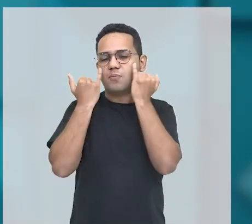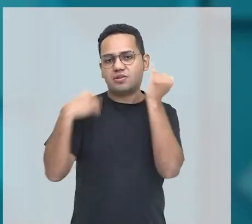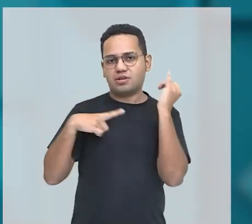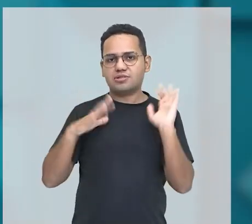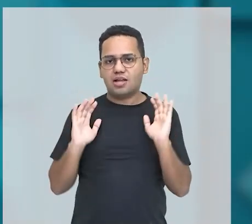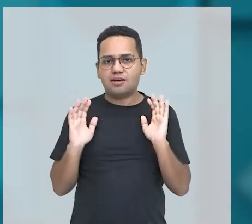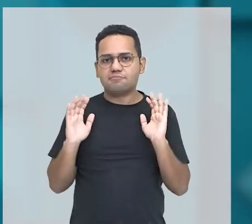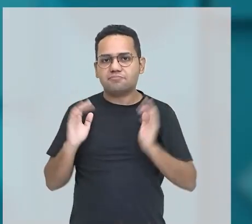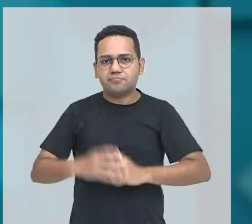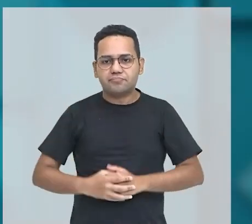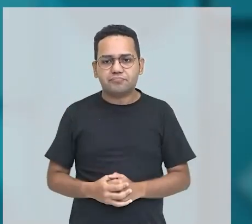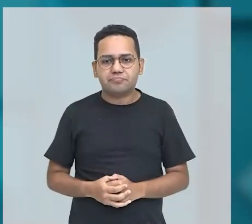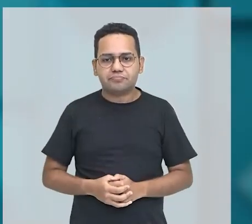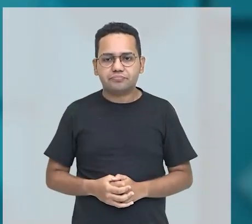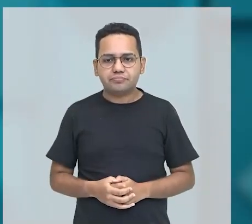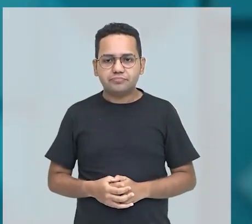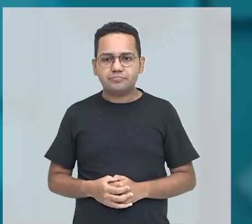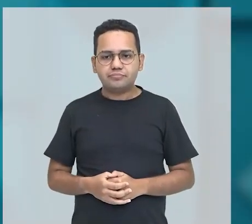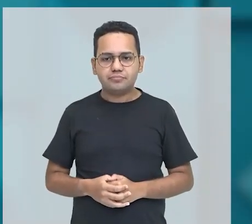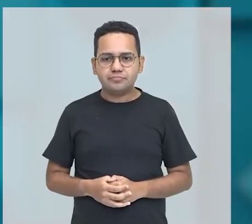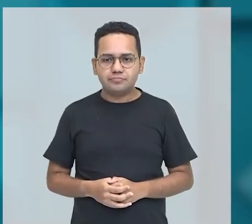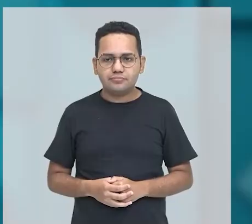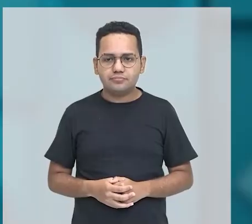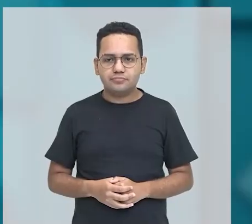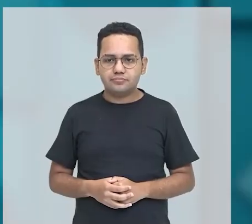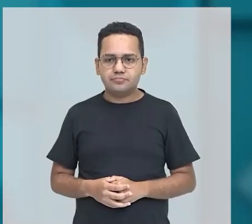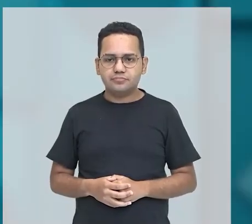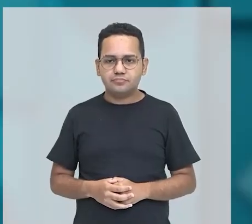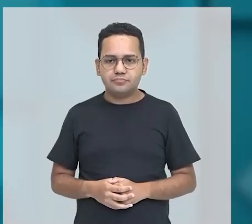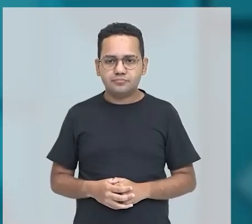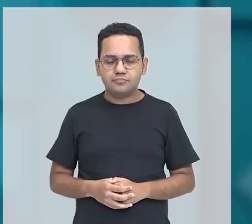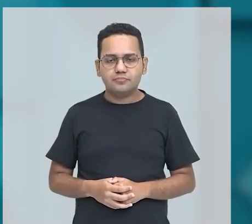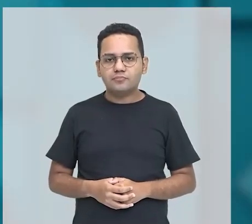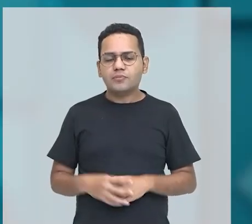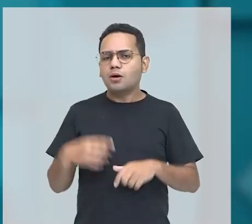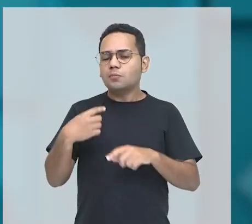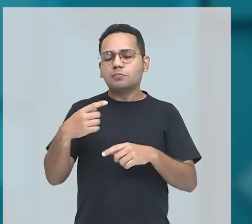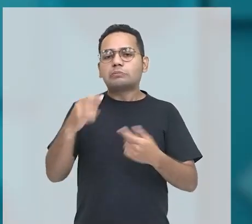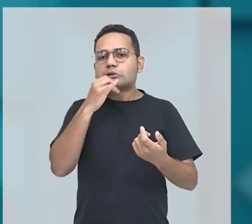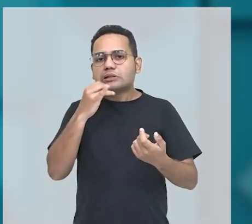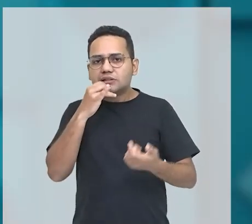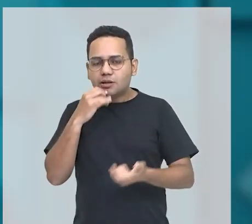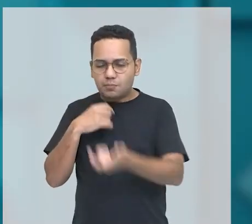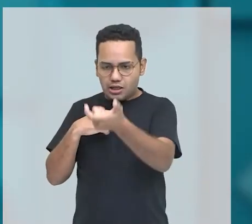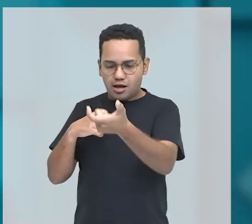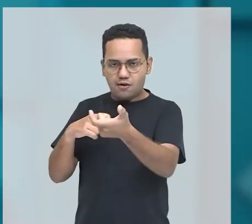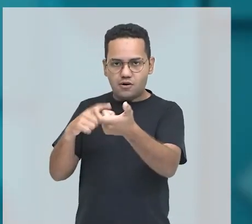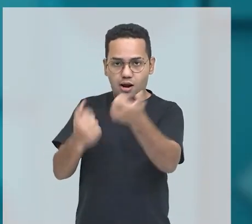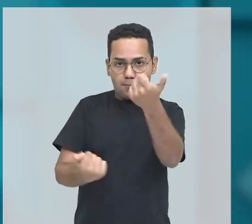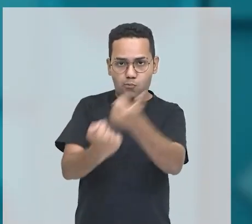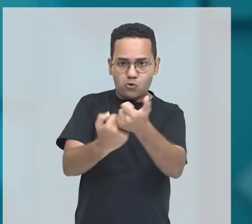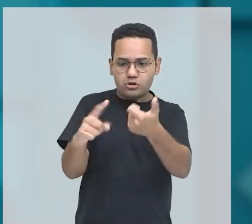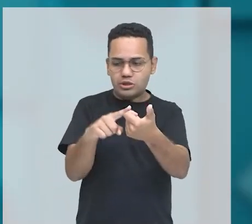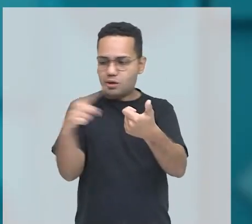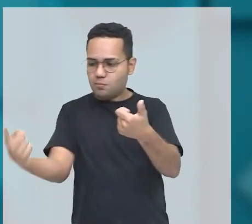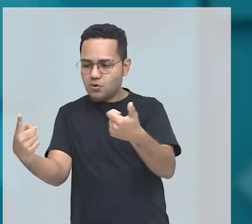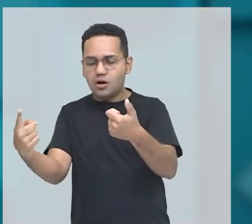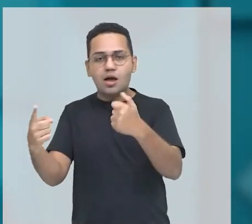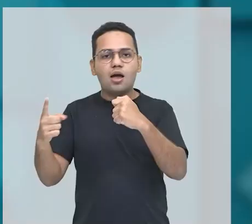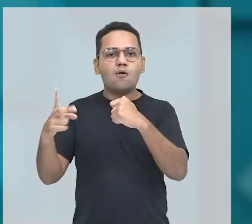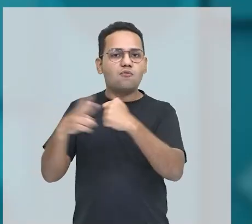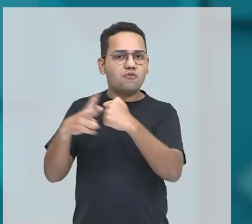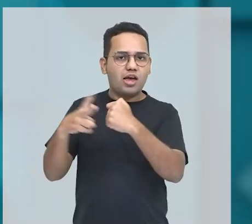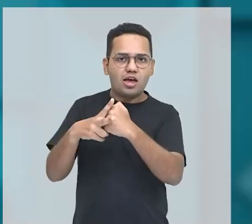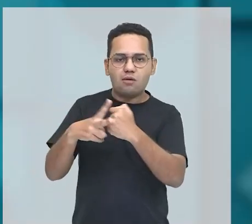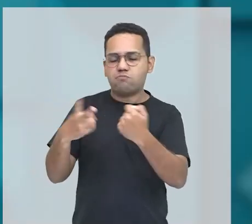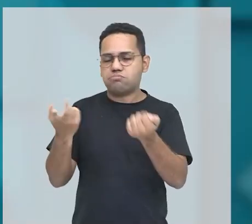auxiliares, ou seja, depois deles sempre haverá um verbo principal que vai indicar a ação real, ok? Vamos